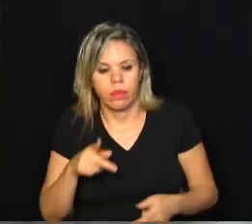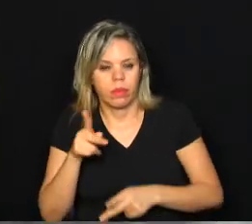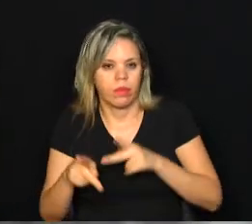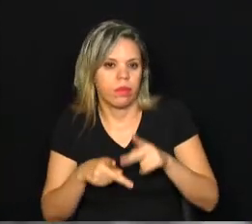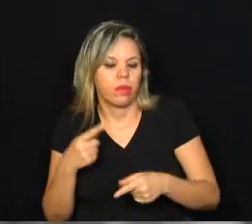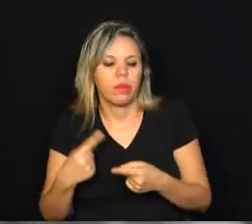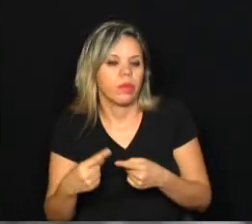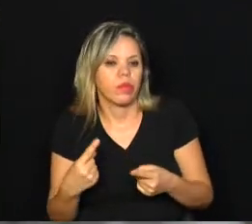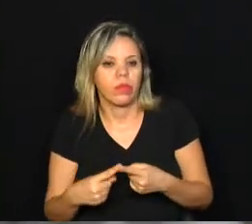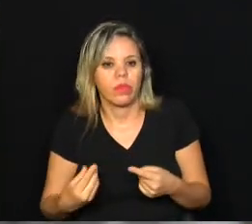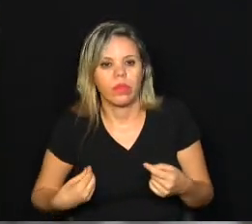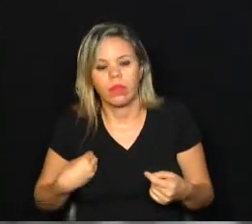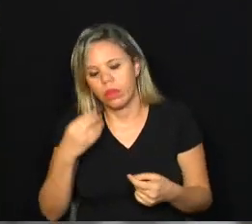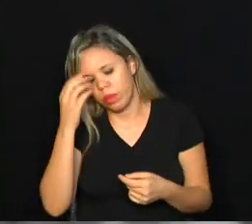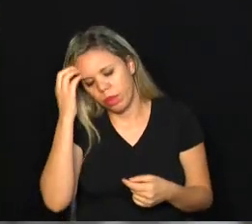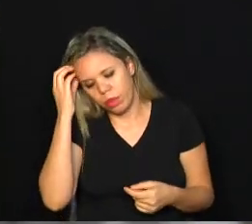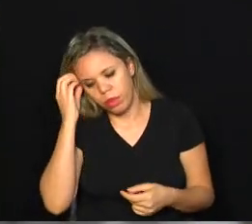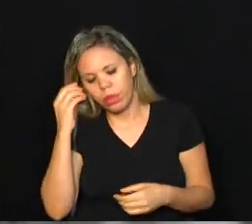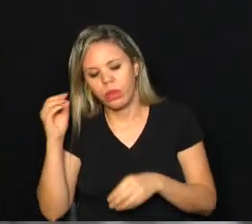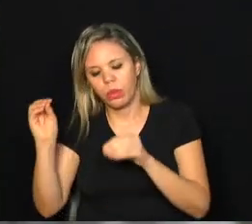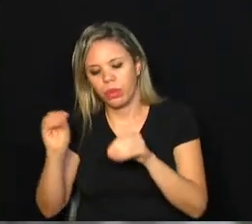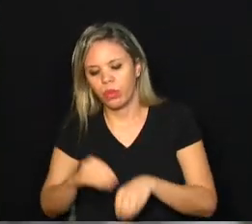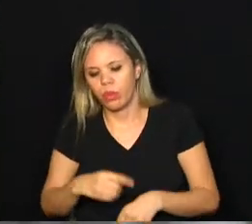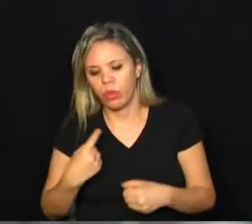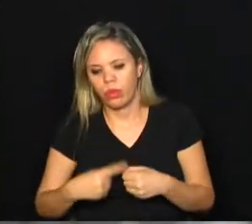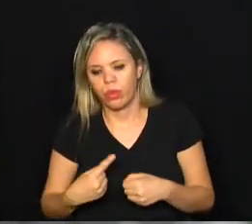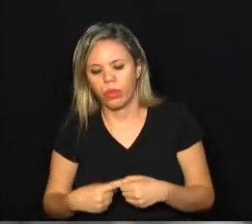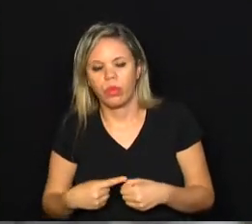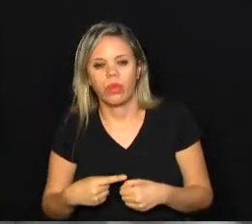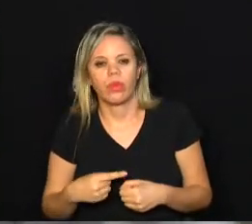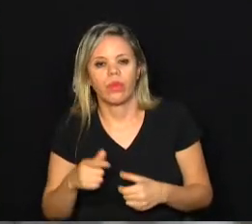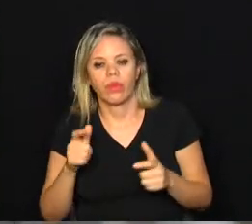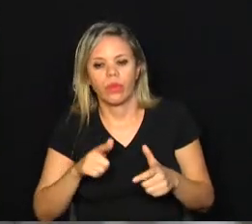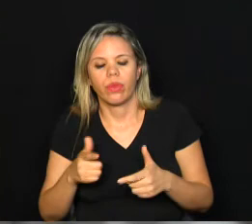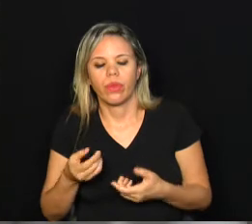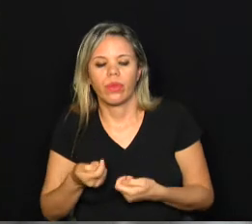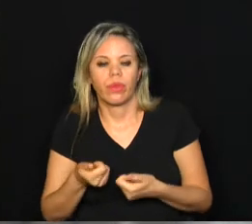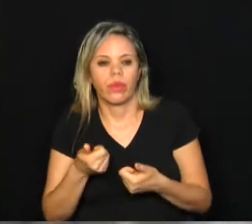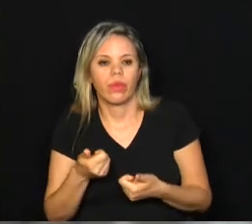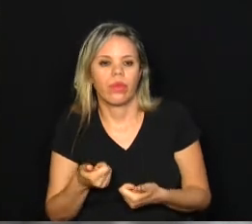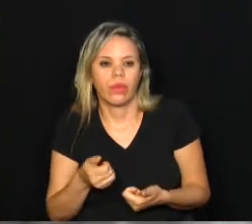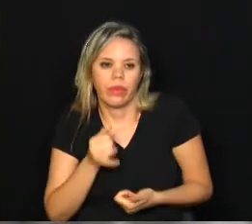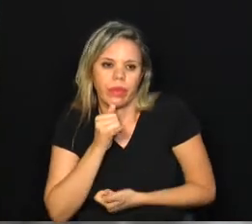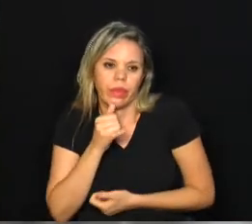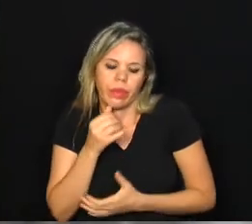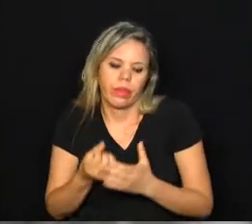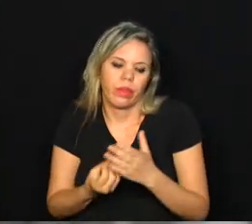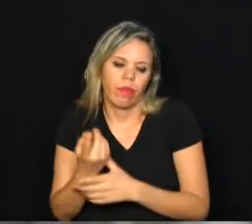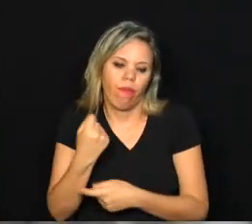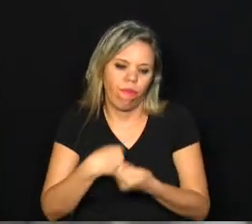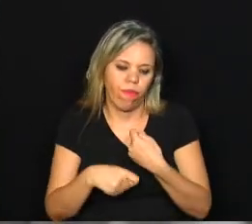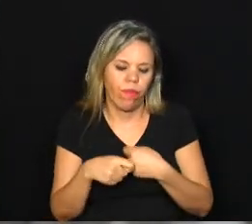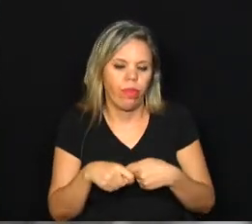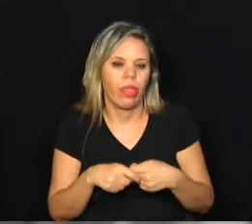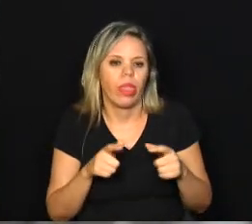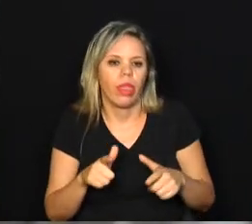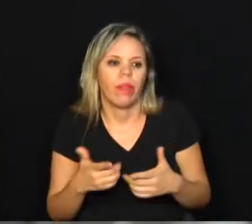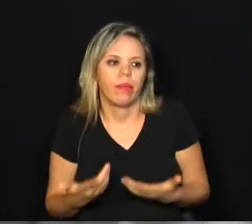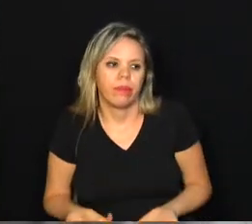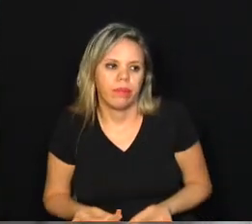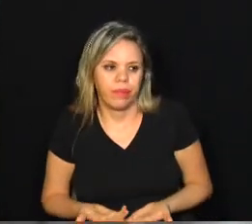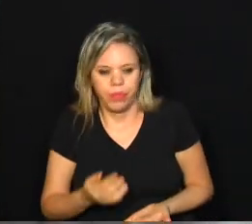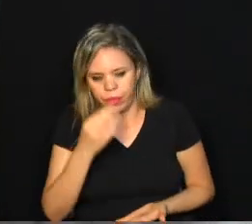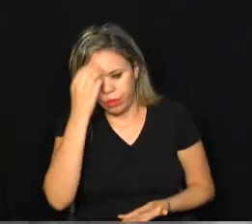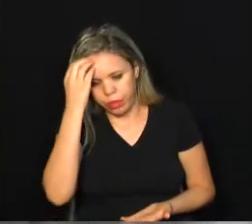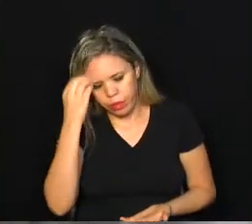que as pessoas viriam para a região? Quando elas veem um ambiente favorável para se criar um negócio, um ambiente favorável